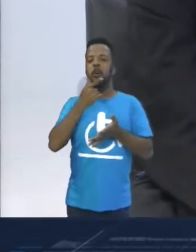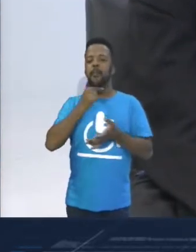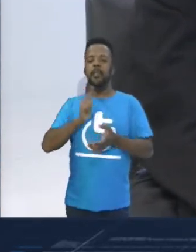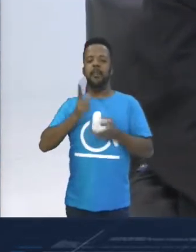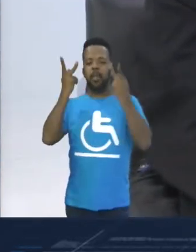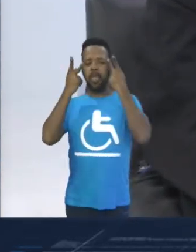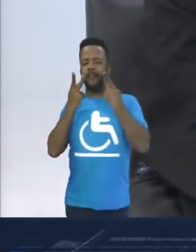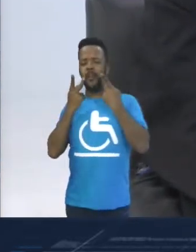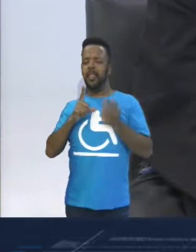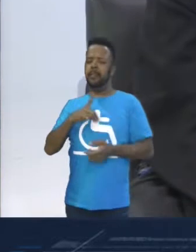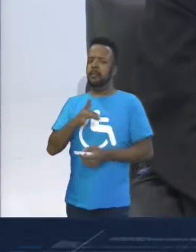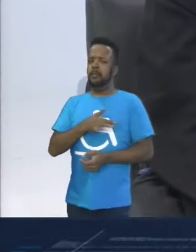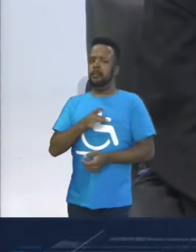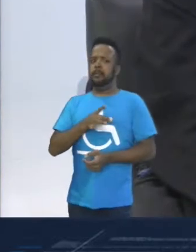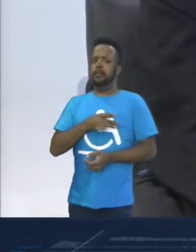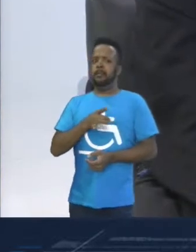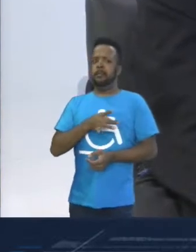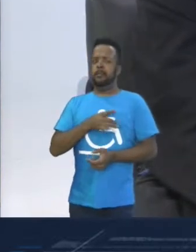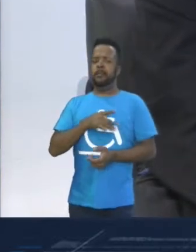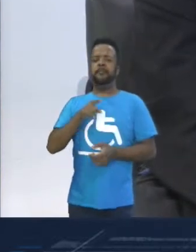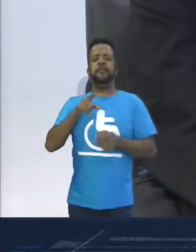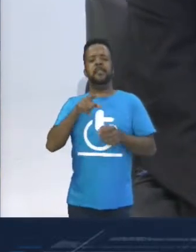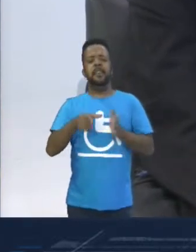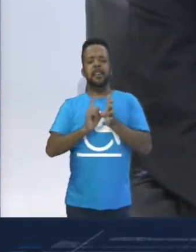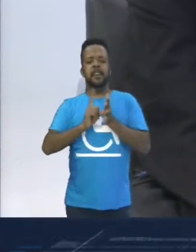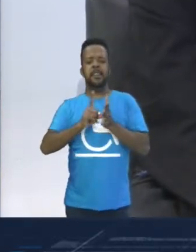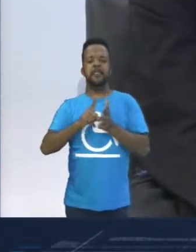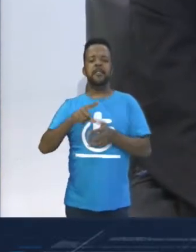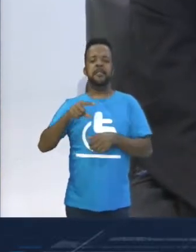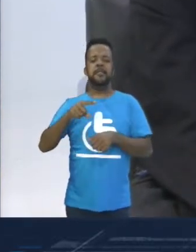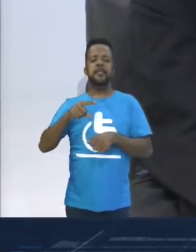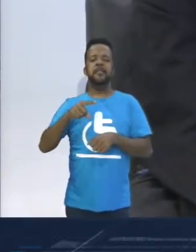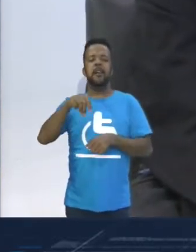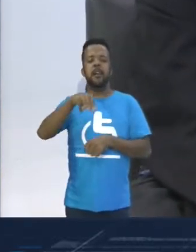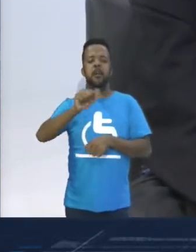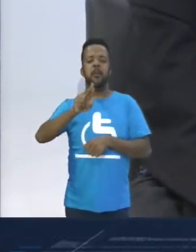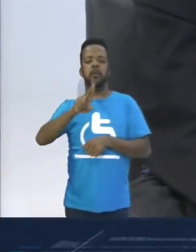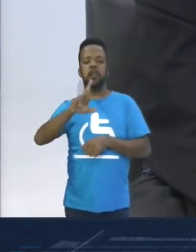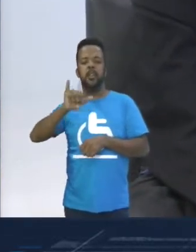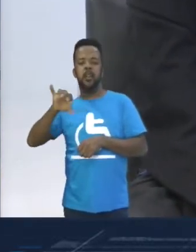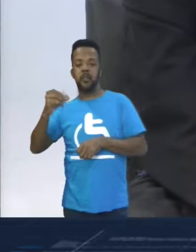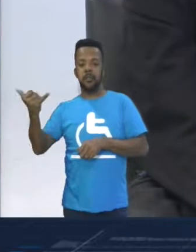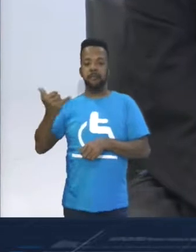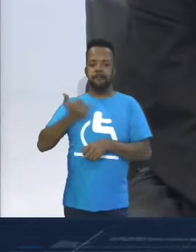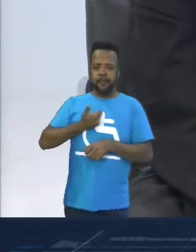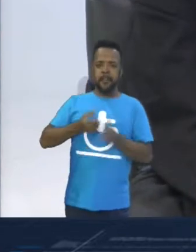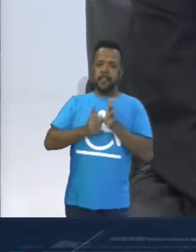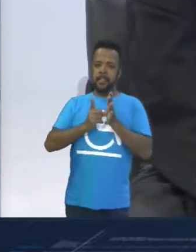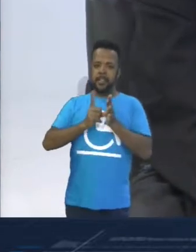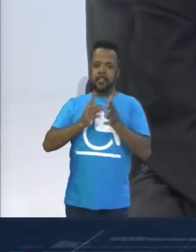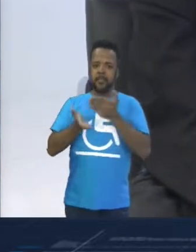vergonha. E você estava me dizendo que você tem um caso na família que aconteceu.